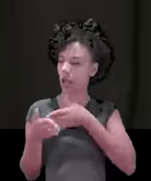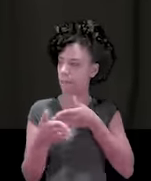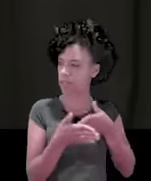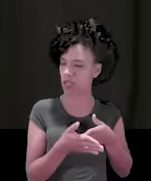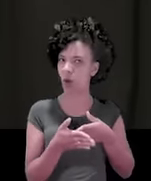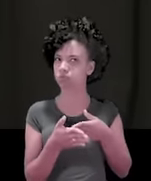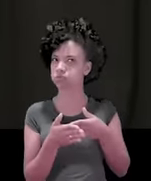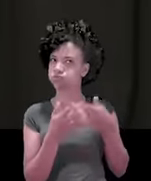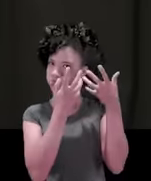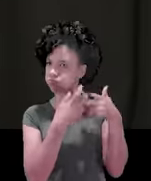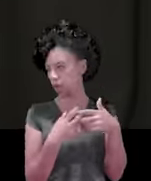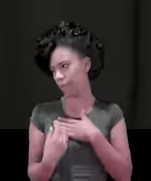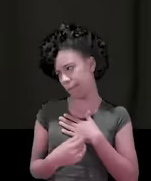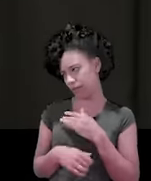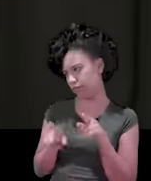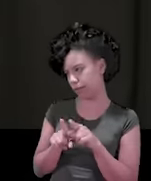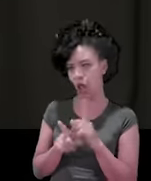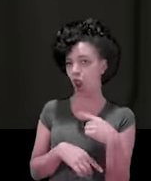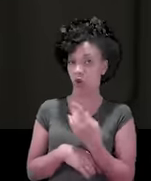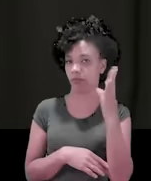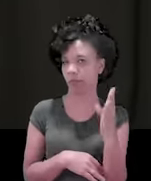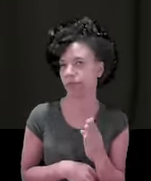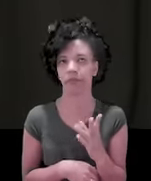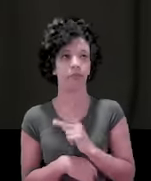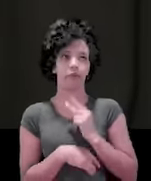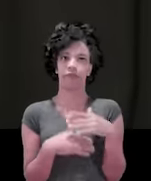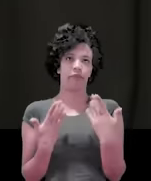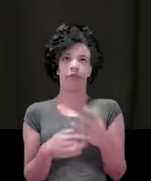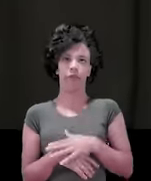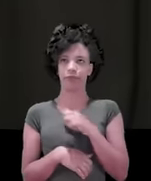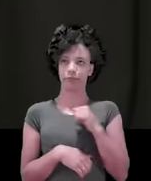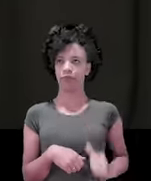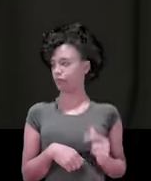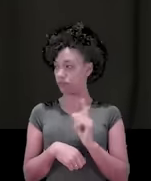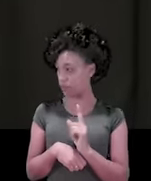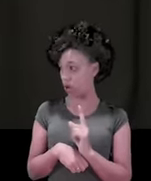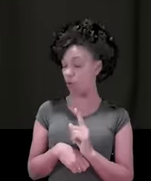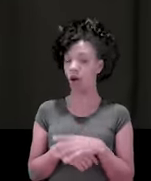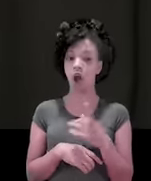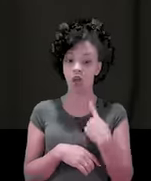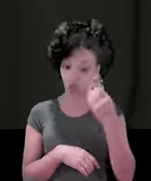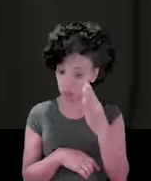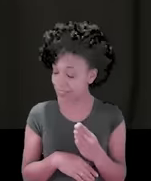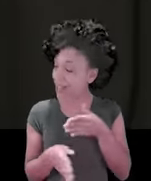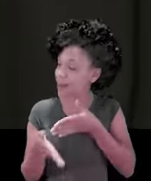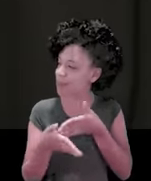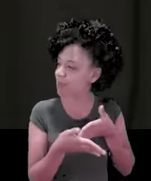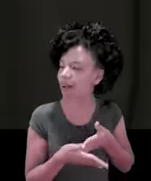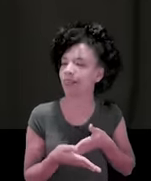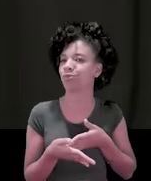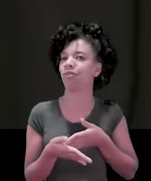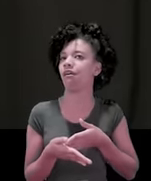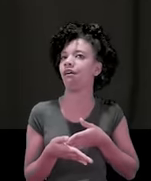limitação intelectual minha inclusive nossa Brasil eu sou da China não a gente é muito limitado